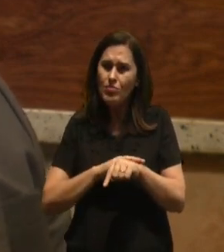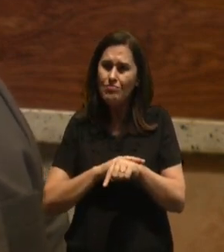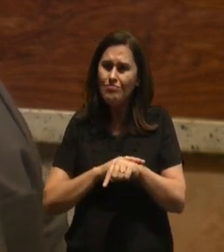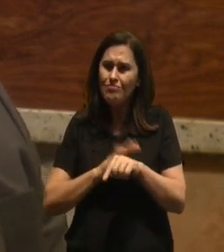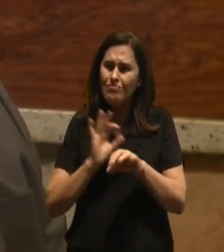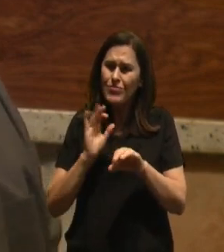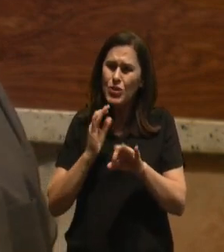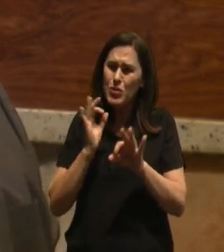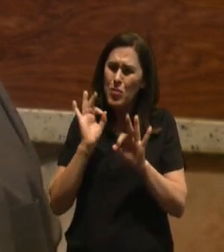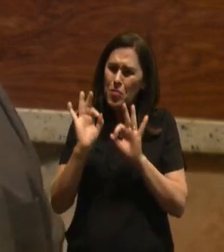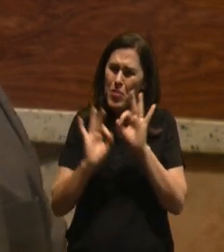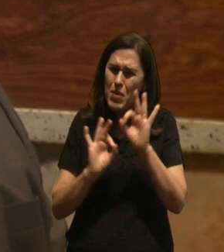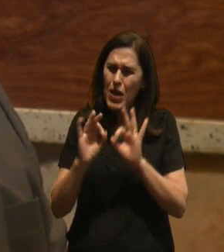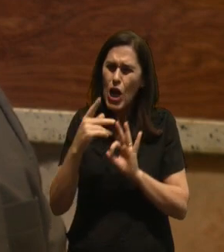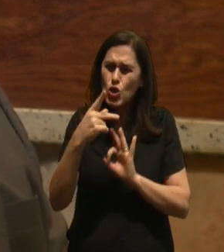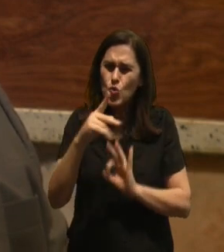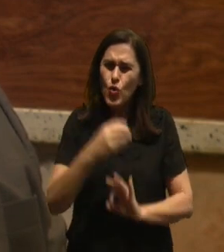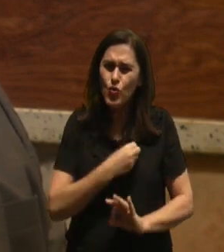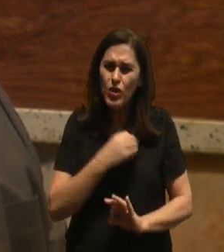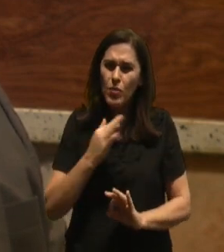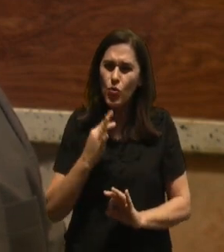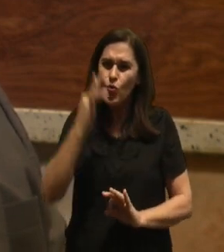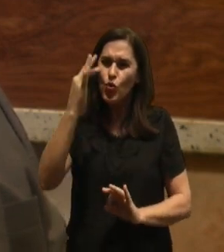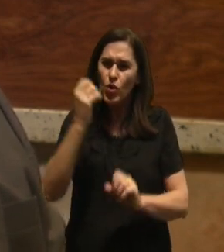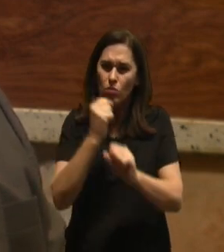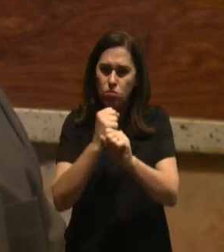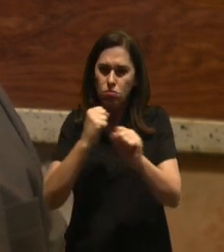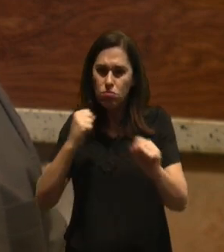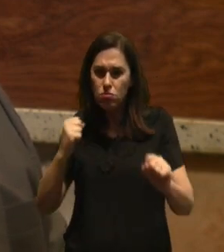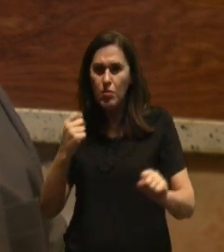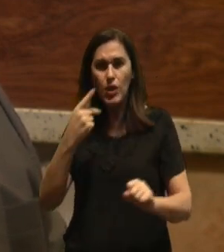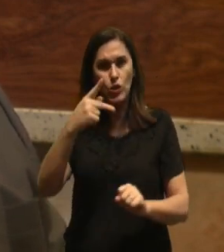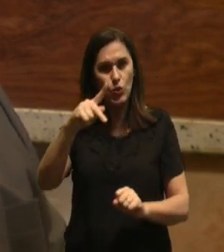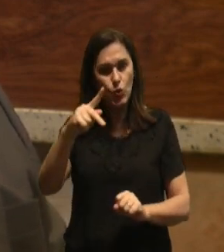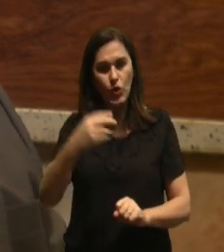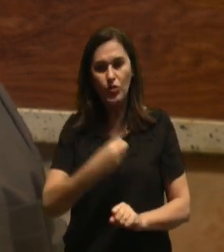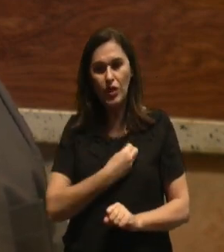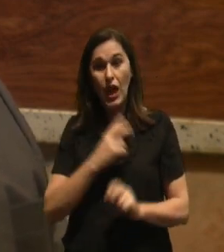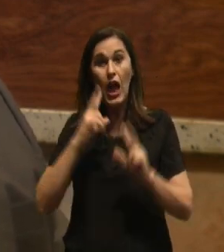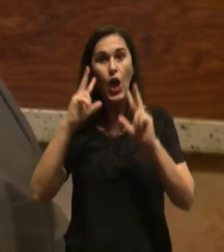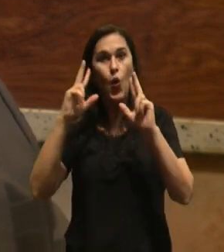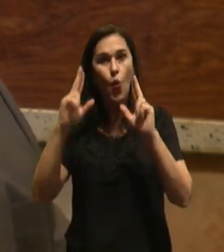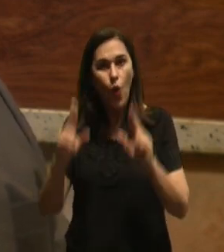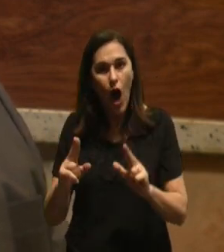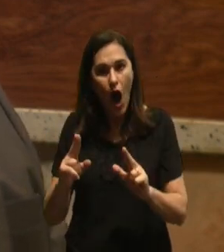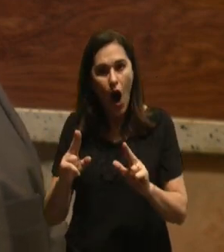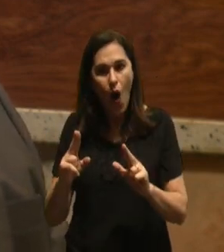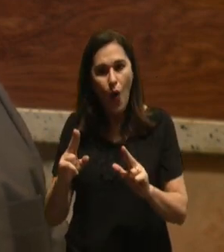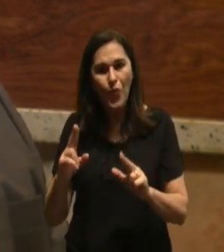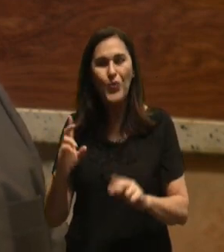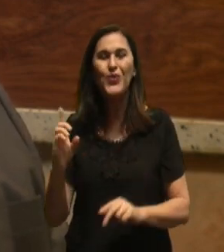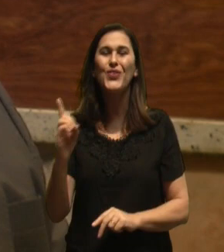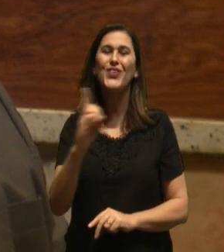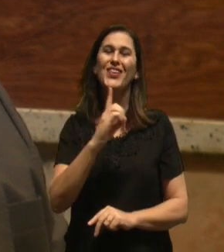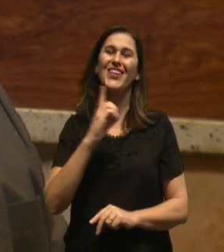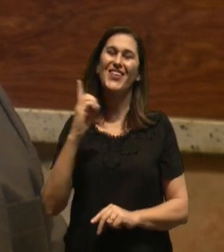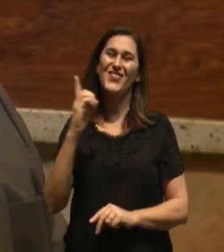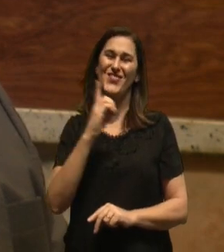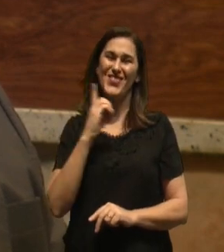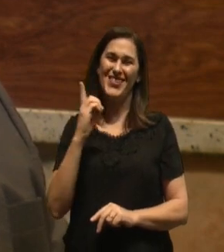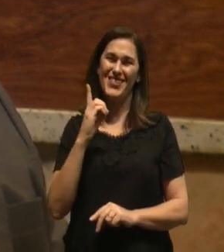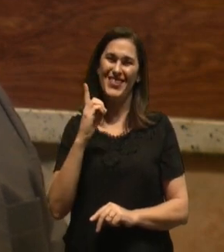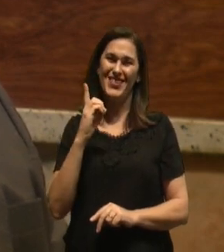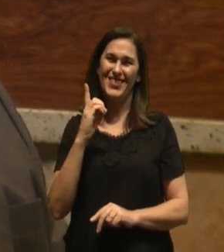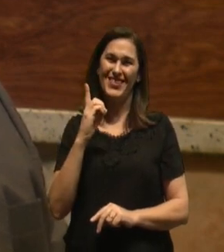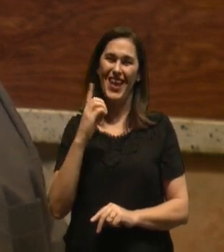Deus para a sua vida, para coisas grandiosas que ele tem para você, assim como na vida do grande Davi, que se tornou o